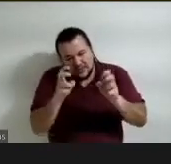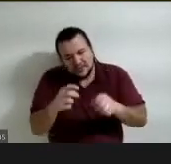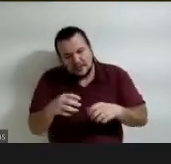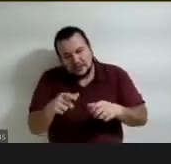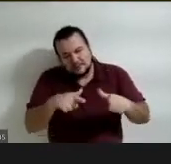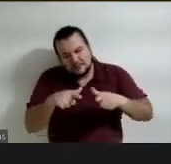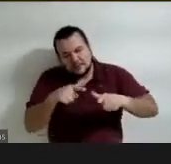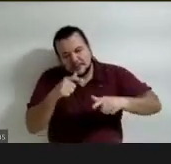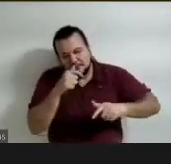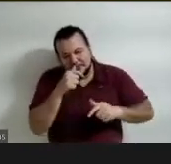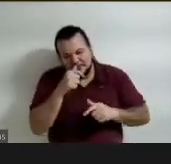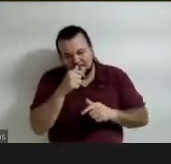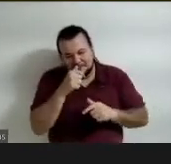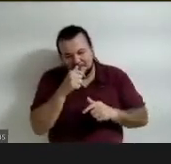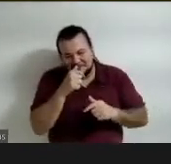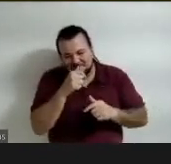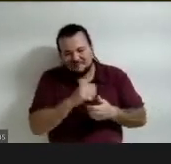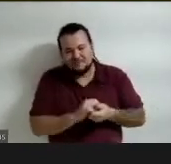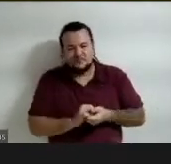para esse,